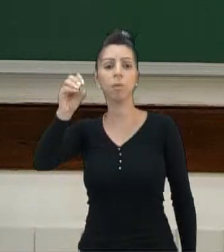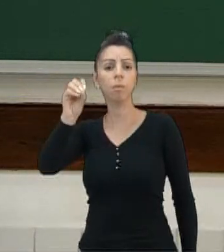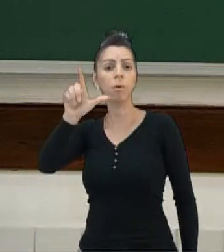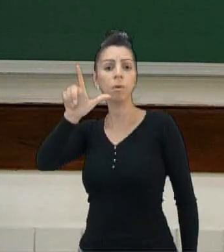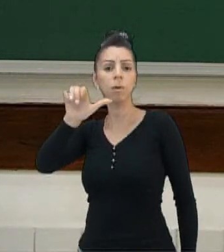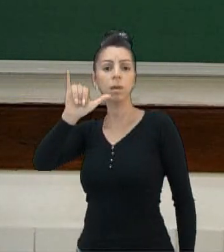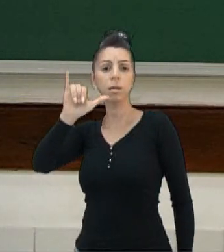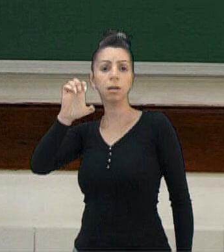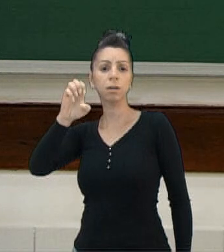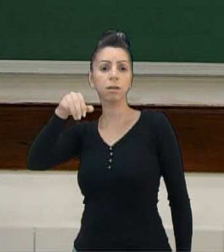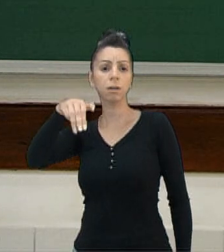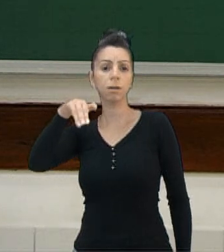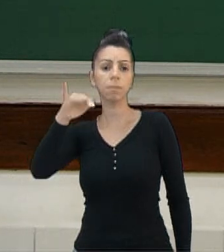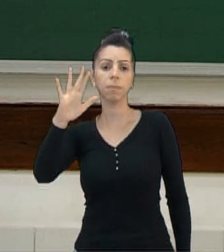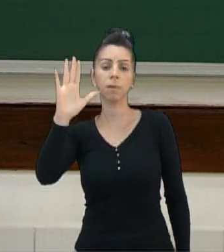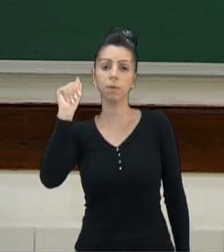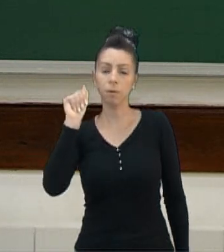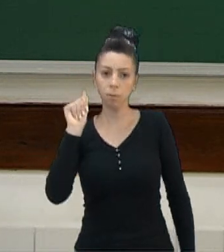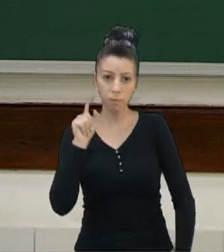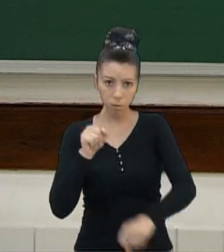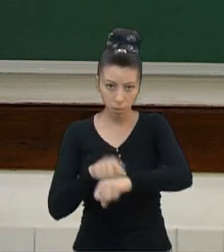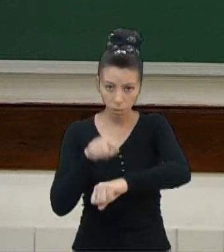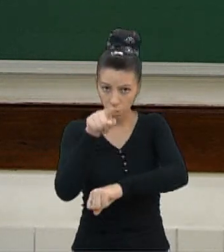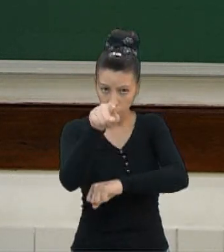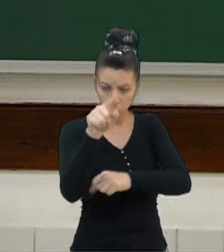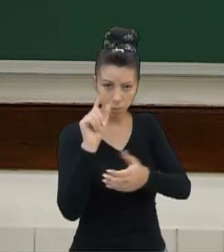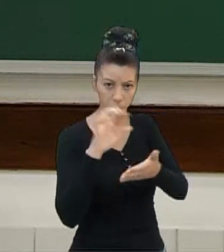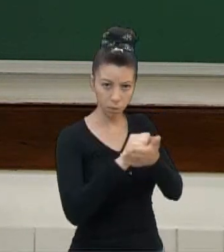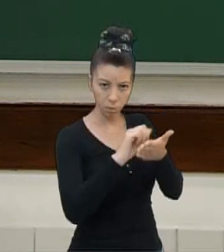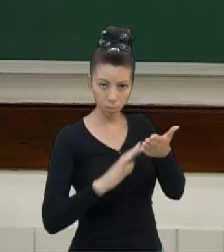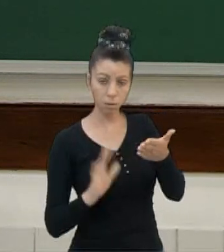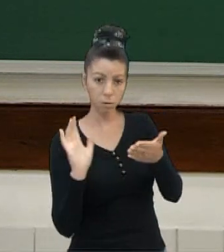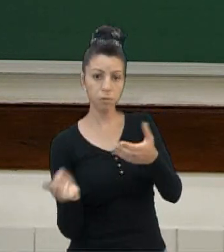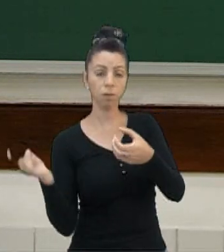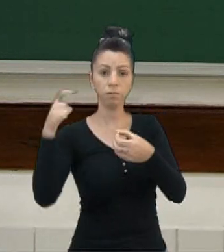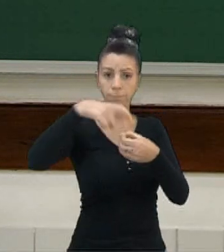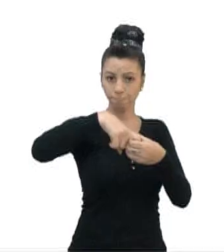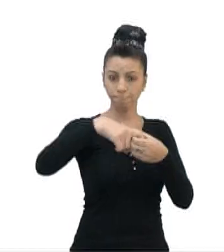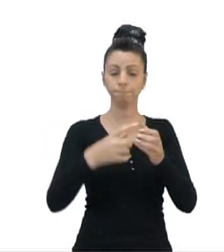é a palavrinha? Eu vou dar um tempo para você fazer esse exercício e daí a gente volta.